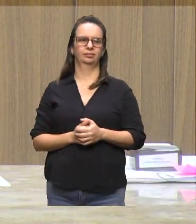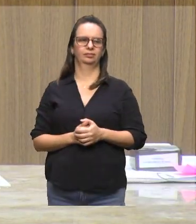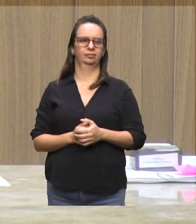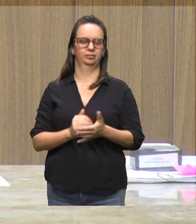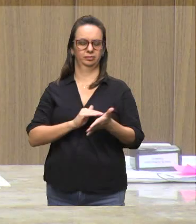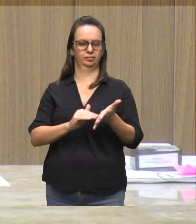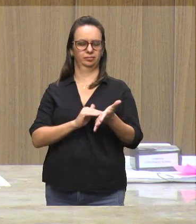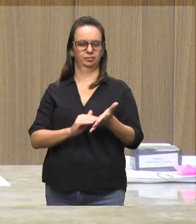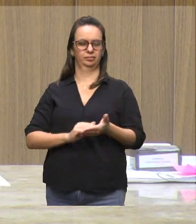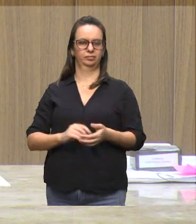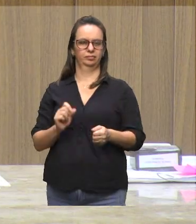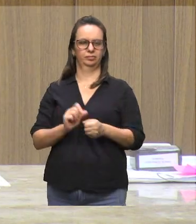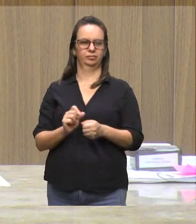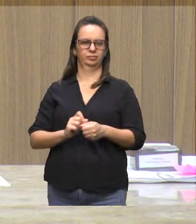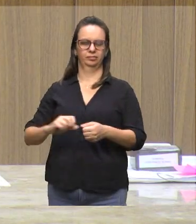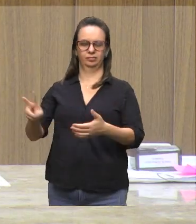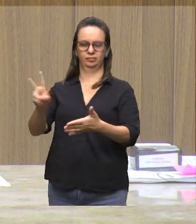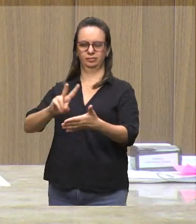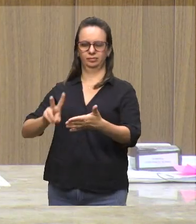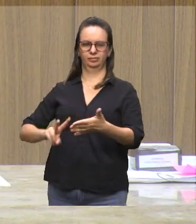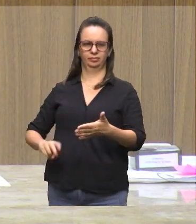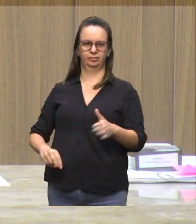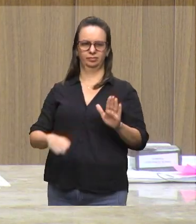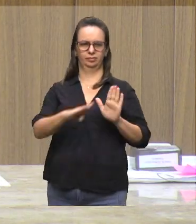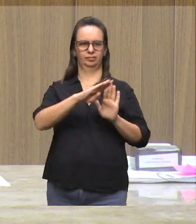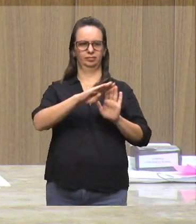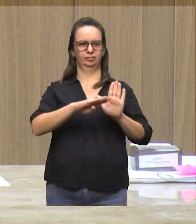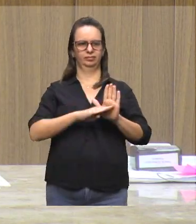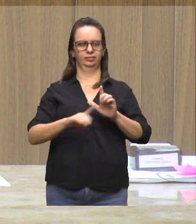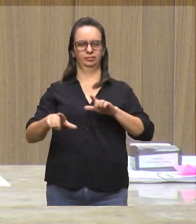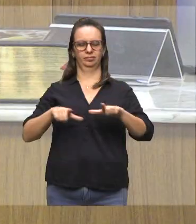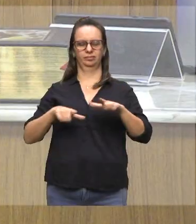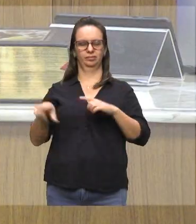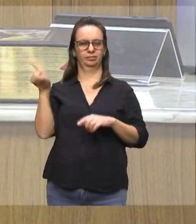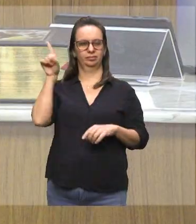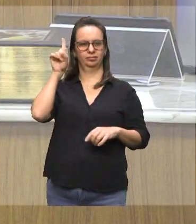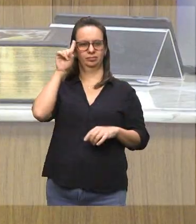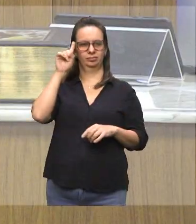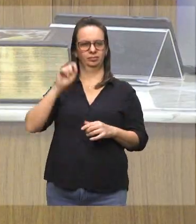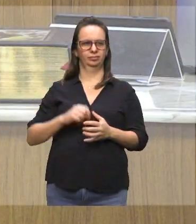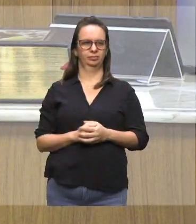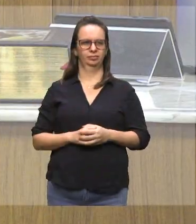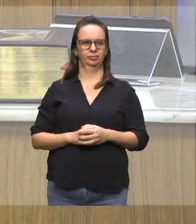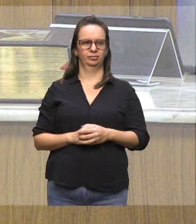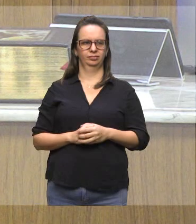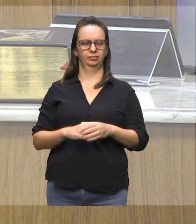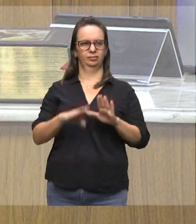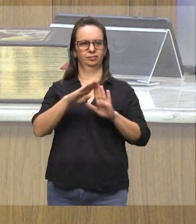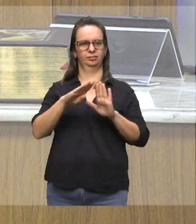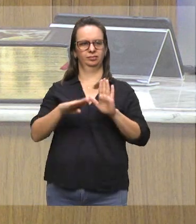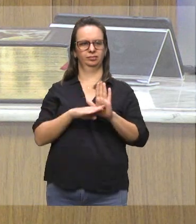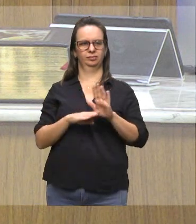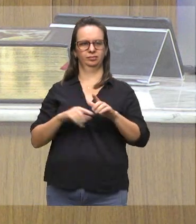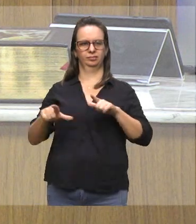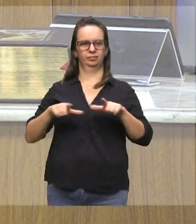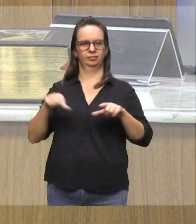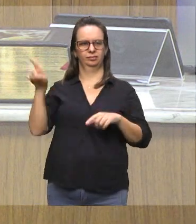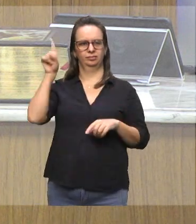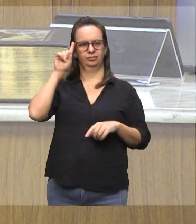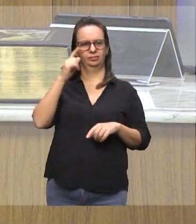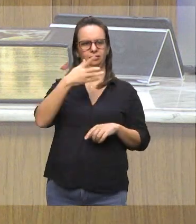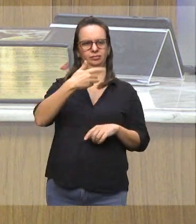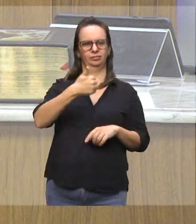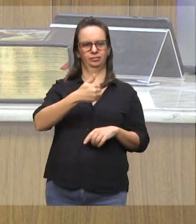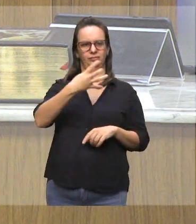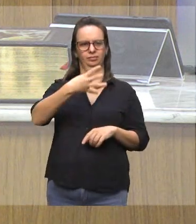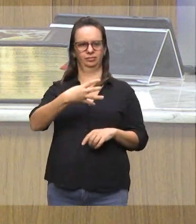para proceder à leitura da pauta da ordem do dia. Pauta da ordem do dia da 14ª sessão ordinária em